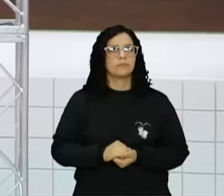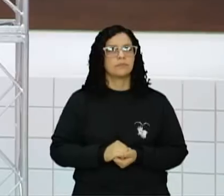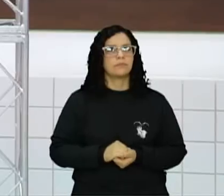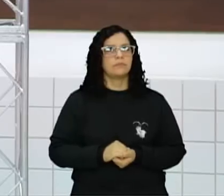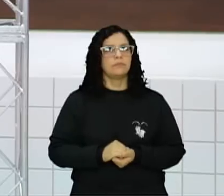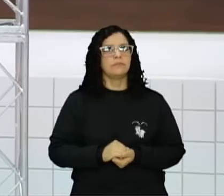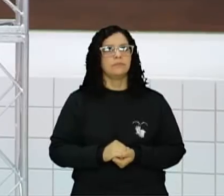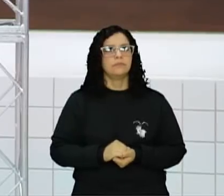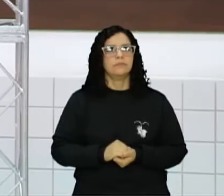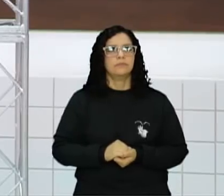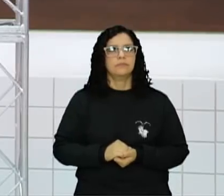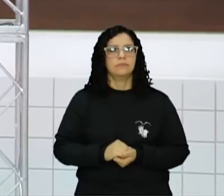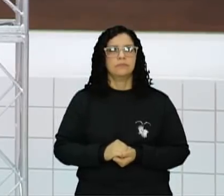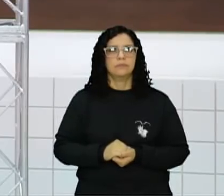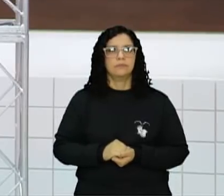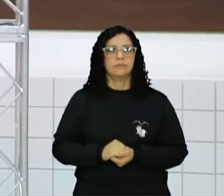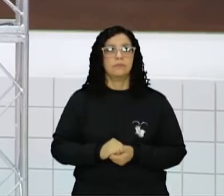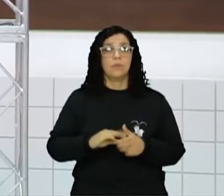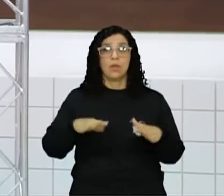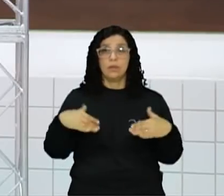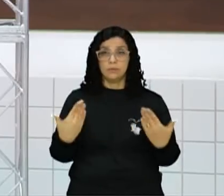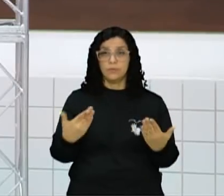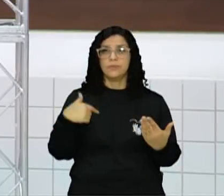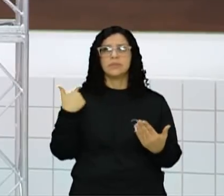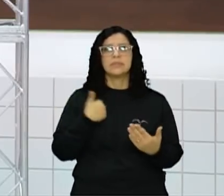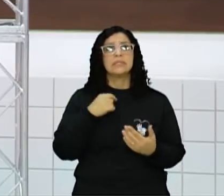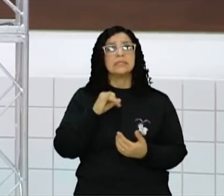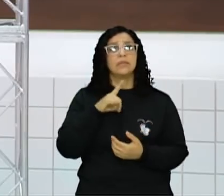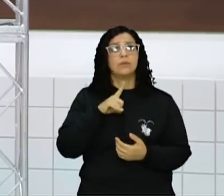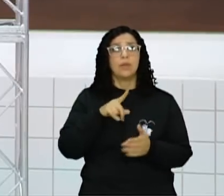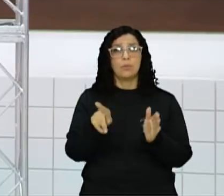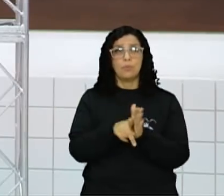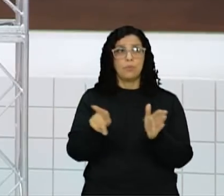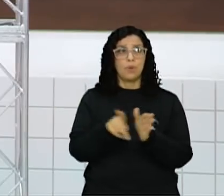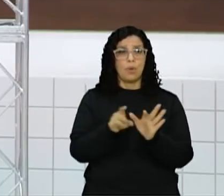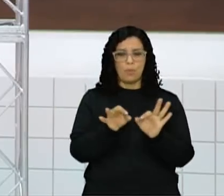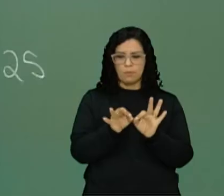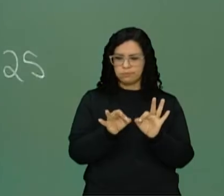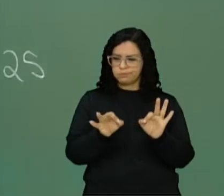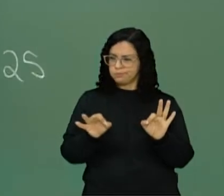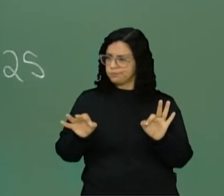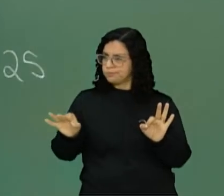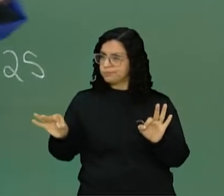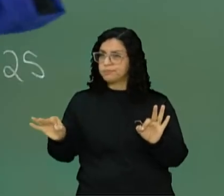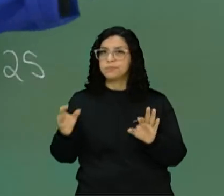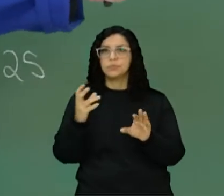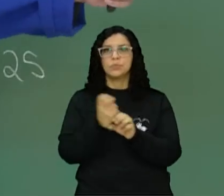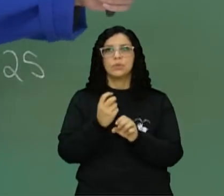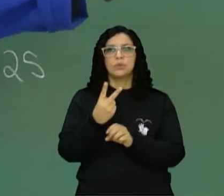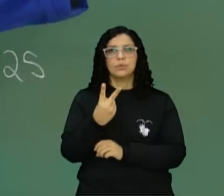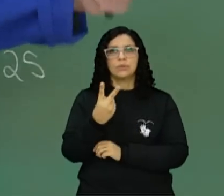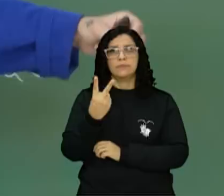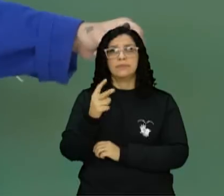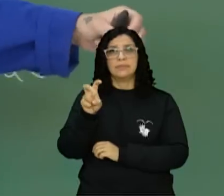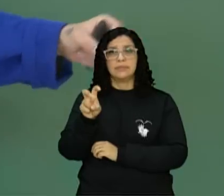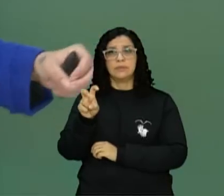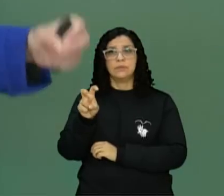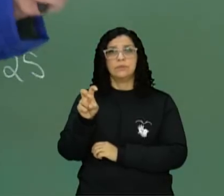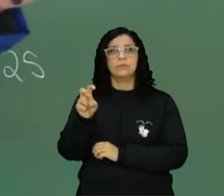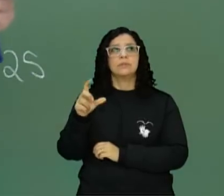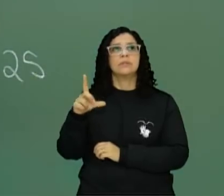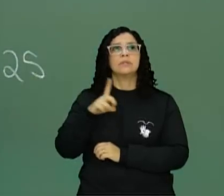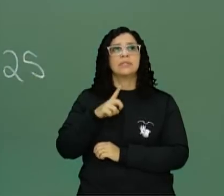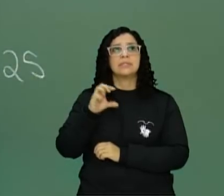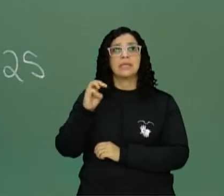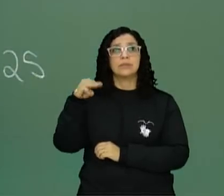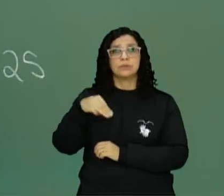225. 225. Então, se eu tiver uma madeira linear de 225 metros e